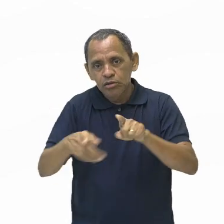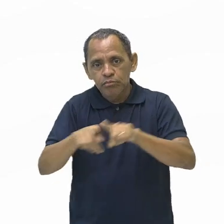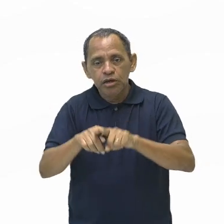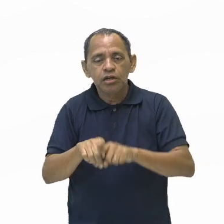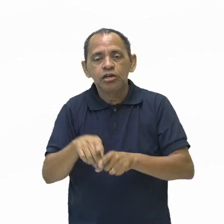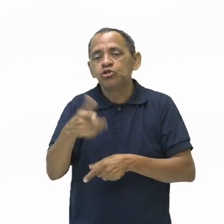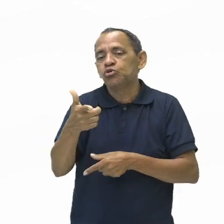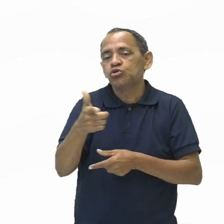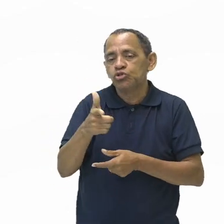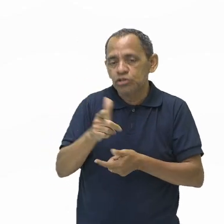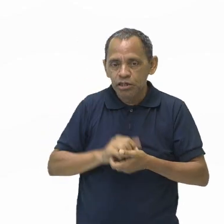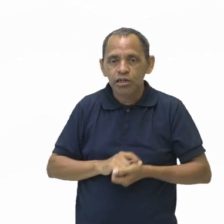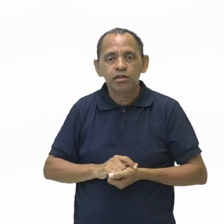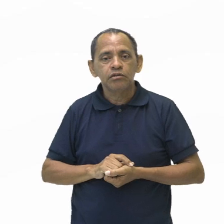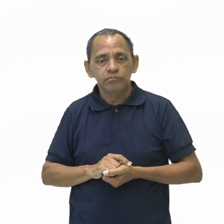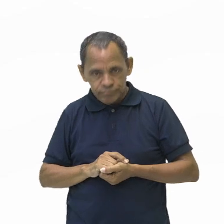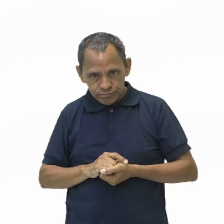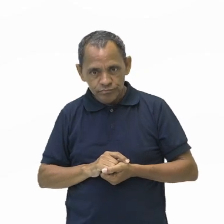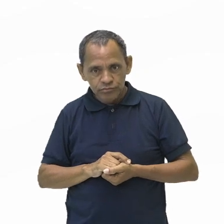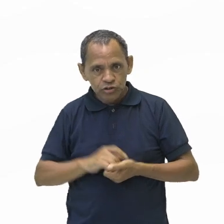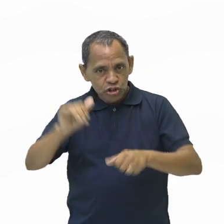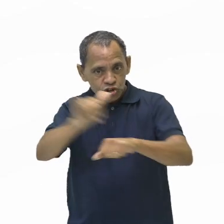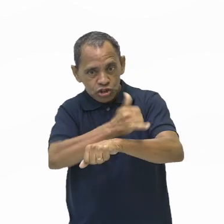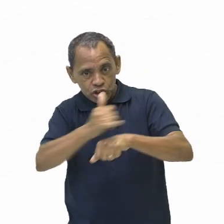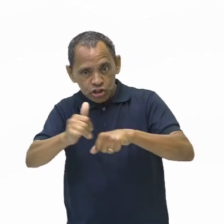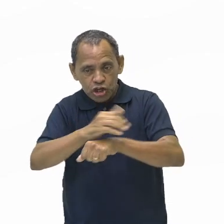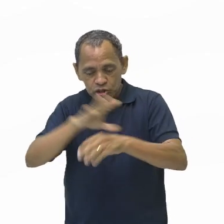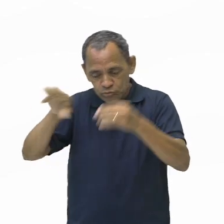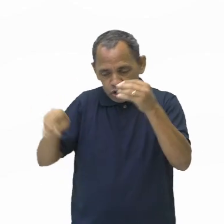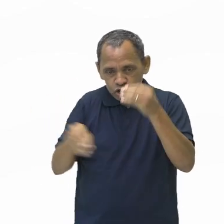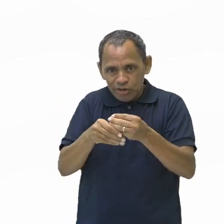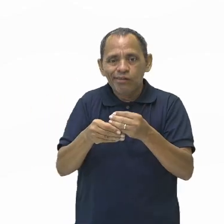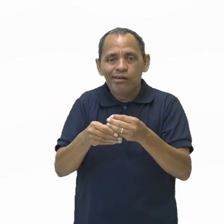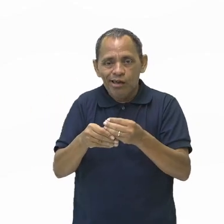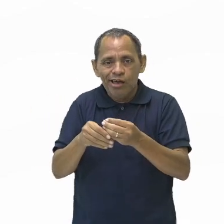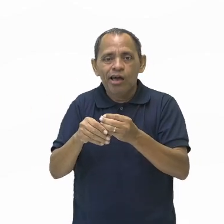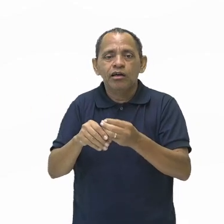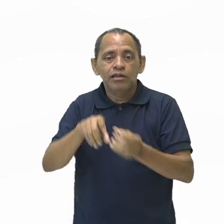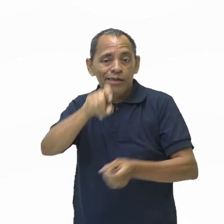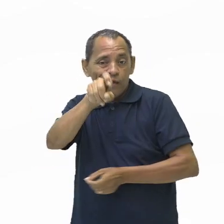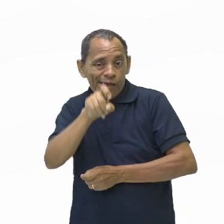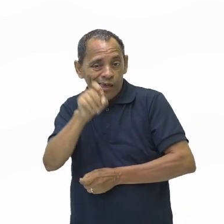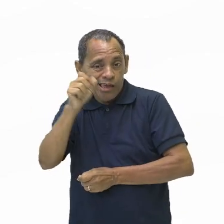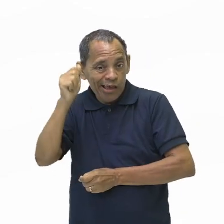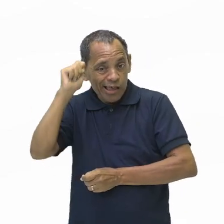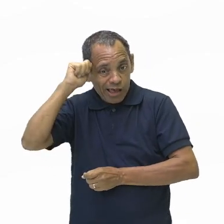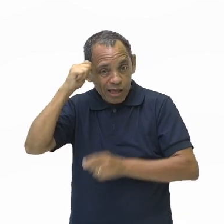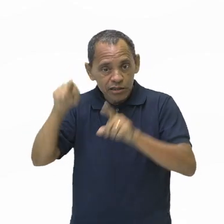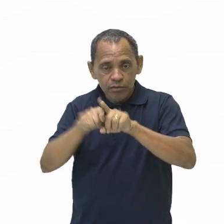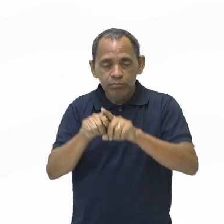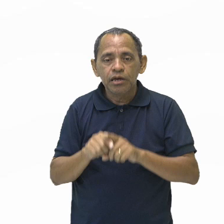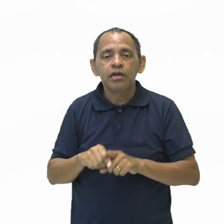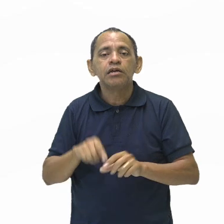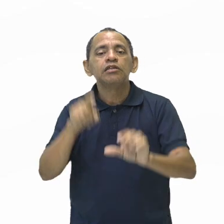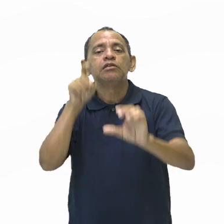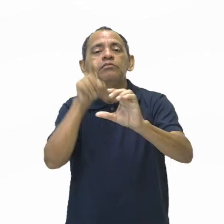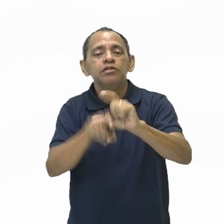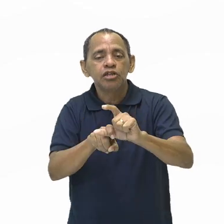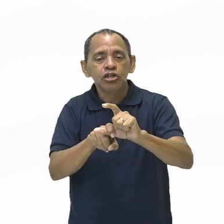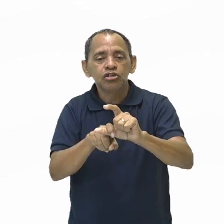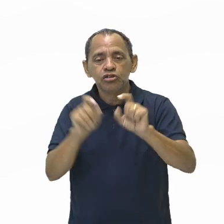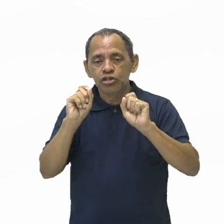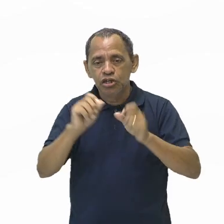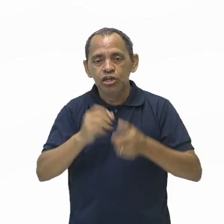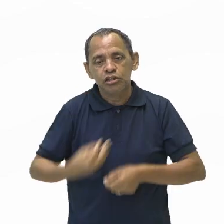medidas adequadas para integrar os ex-escravizados e seus descendentes na vida econômica, social